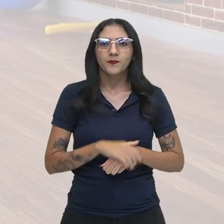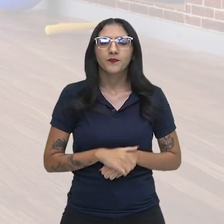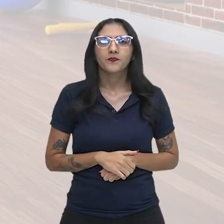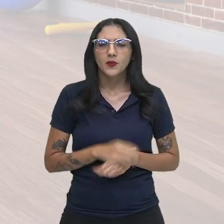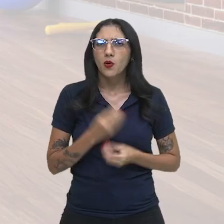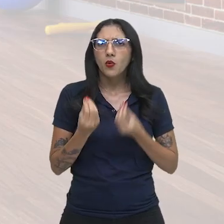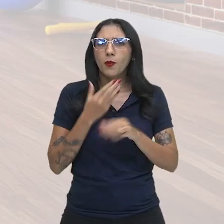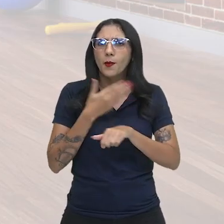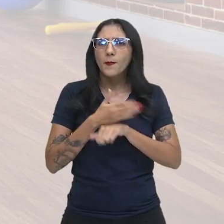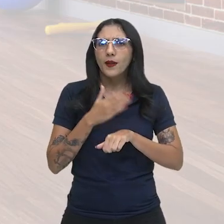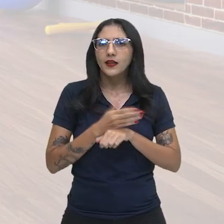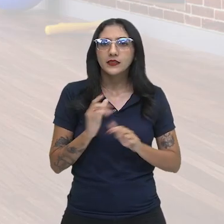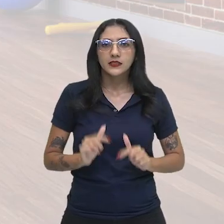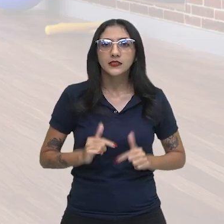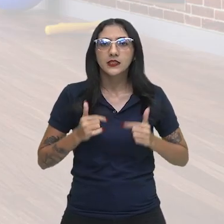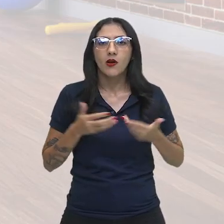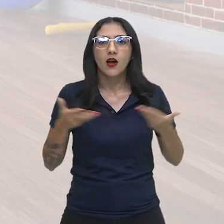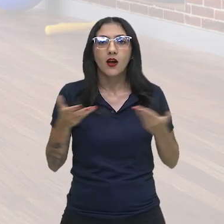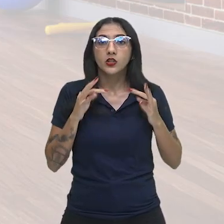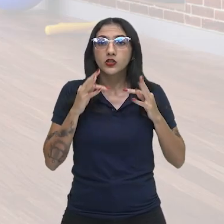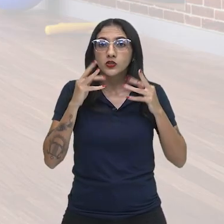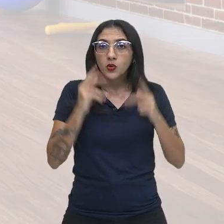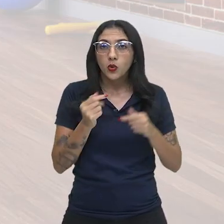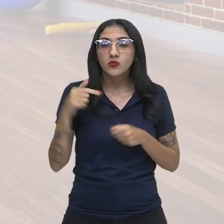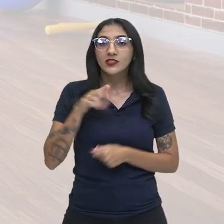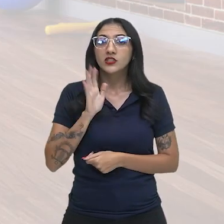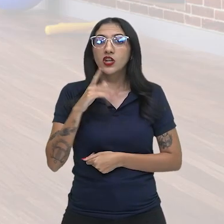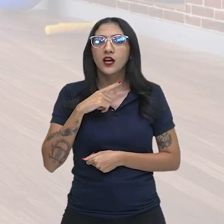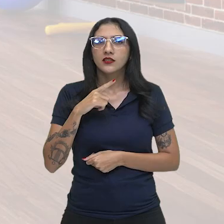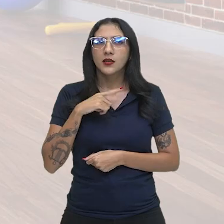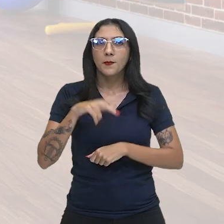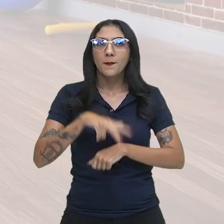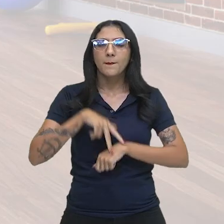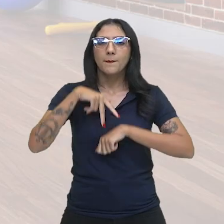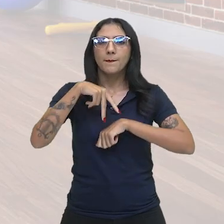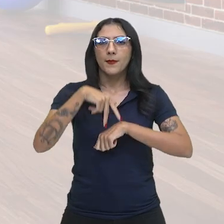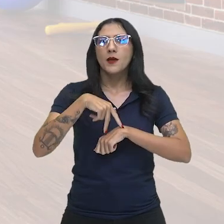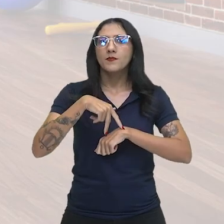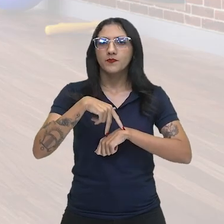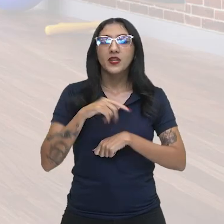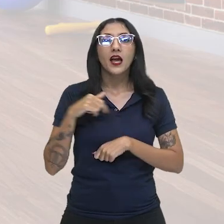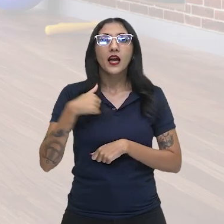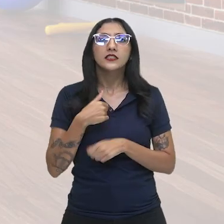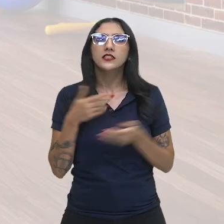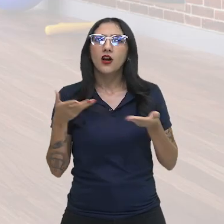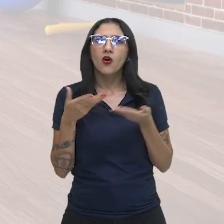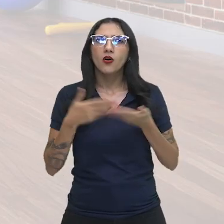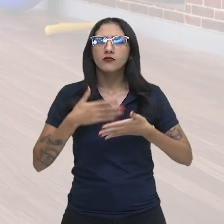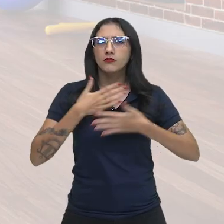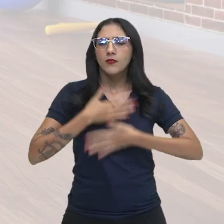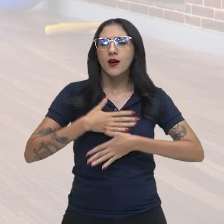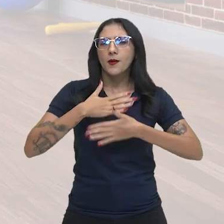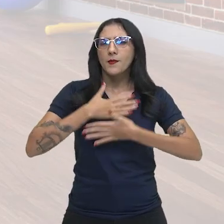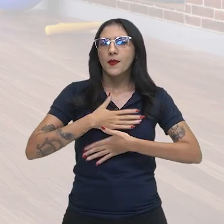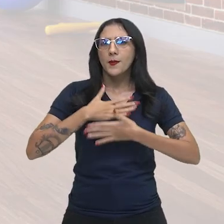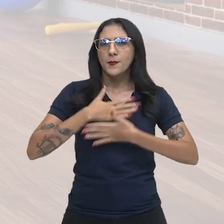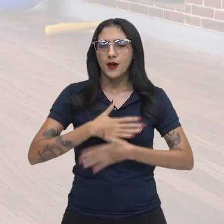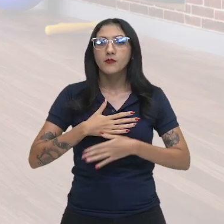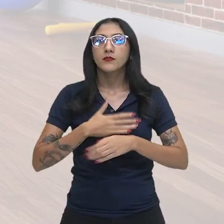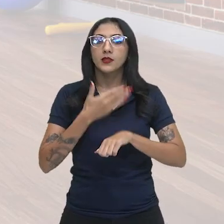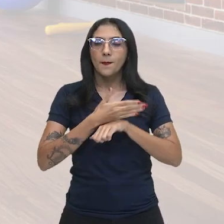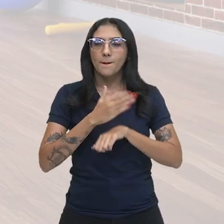Na prática, então, todo mundo já fica de pé. Nós vamos fazer aqui alguns movimentos bem leves, tanto da